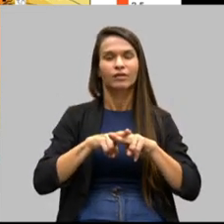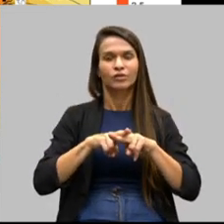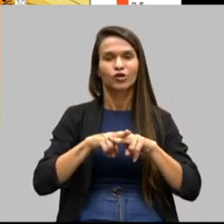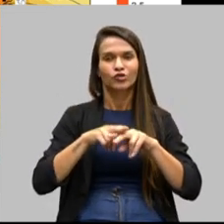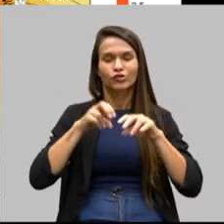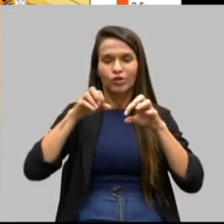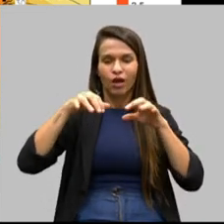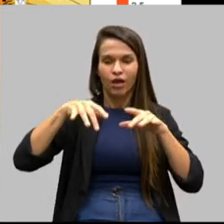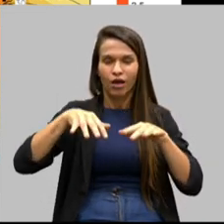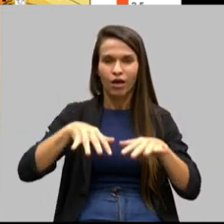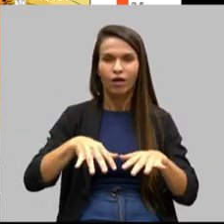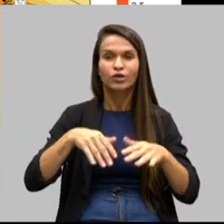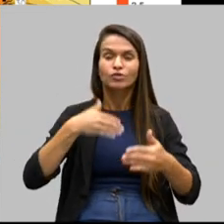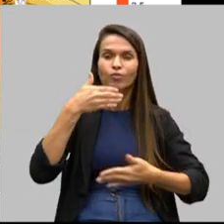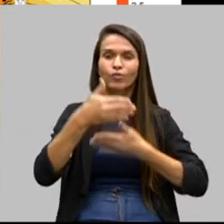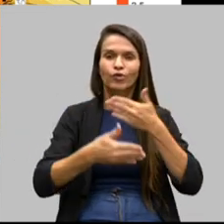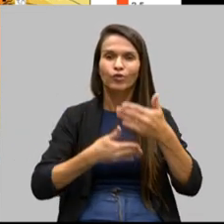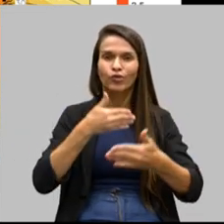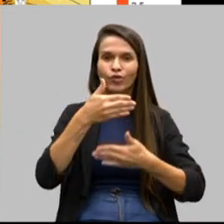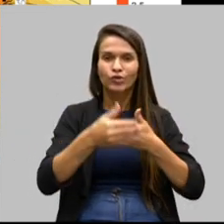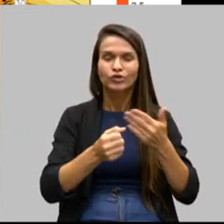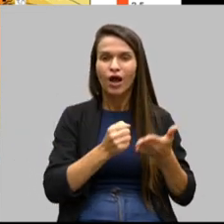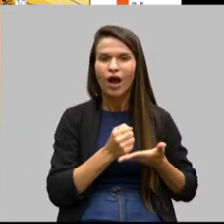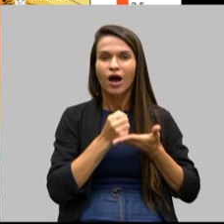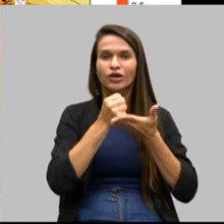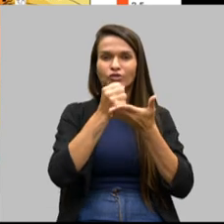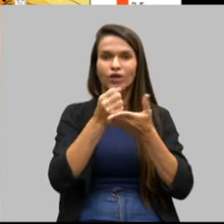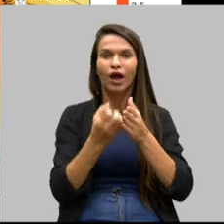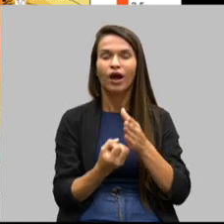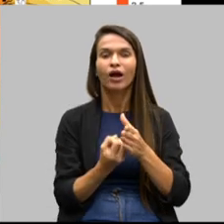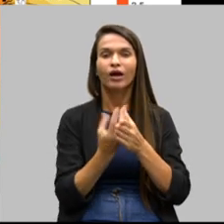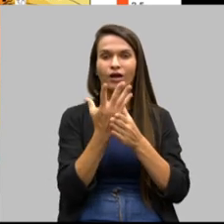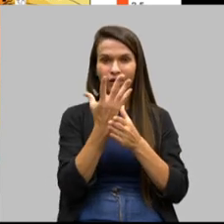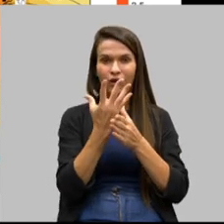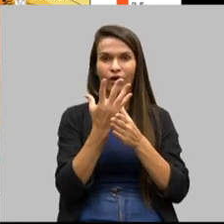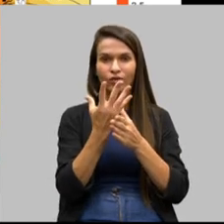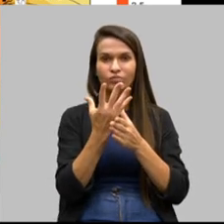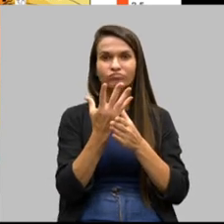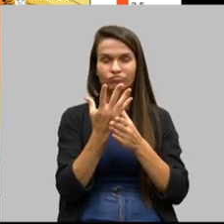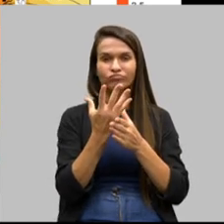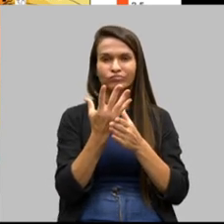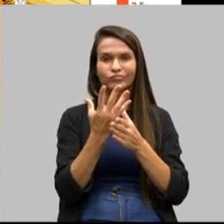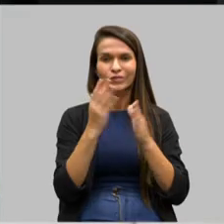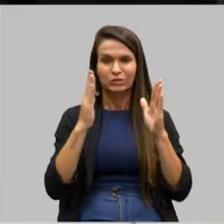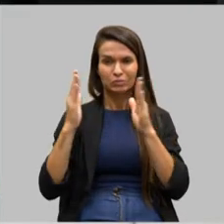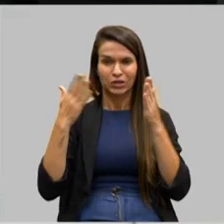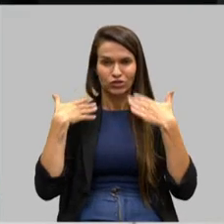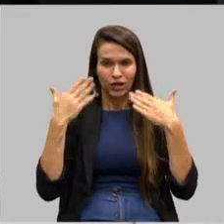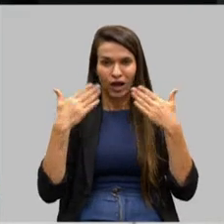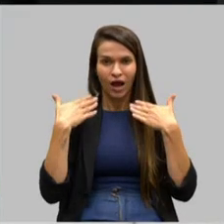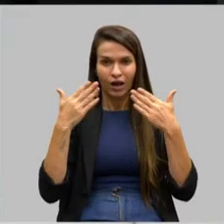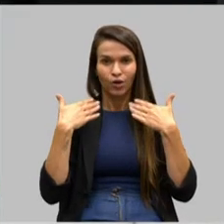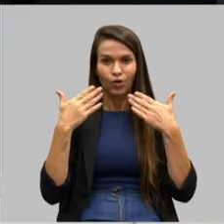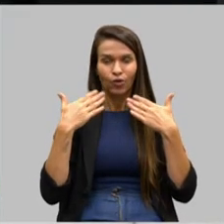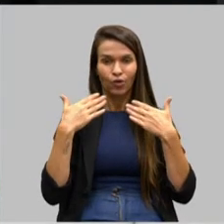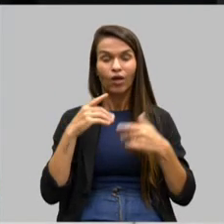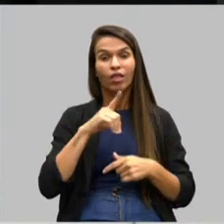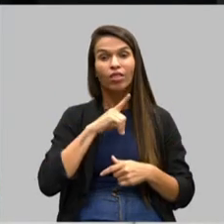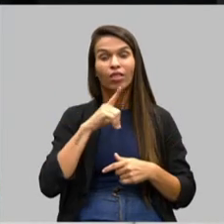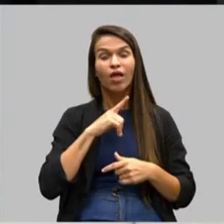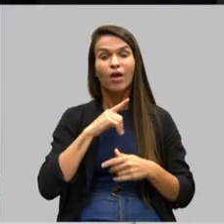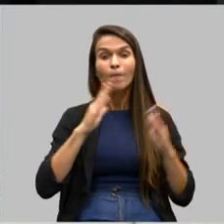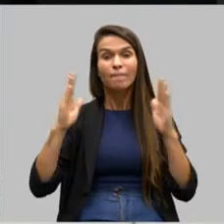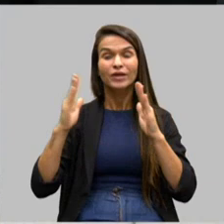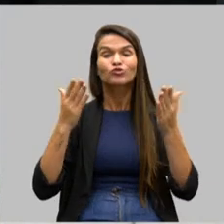e muitos processos ajudam a formação destas ondas. Quando nós temos ondas de